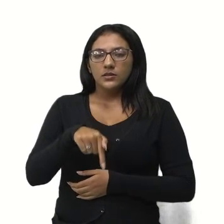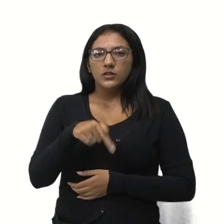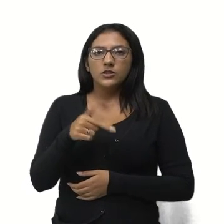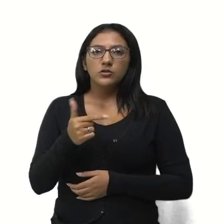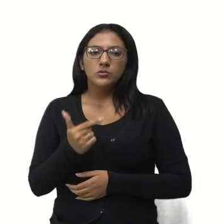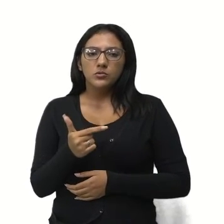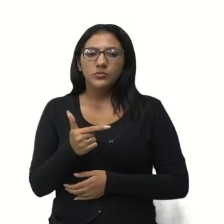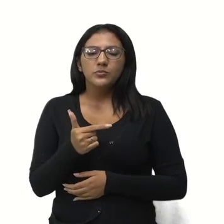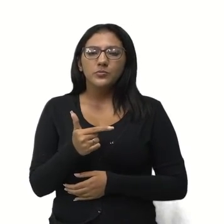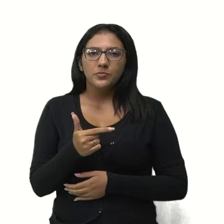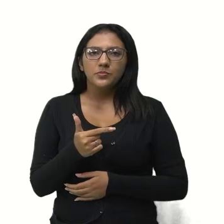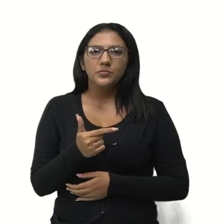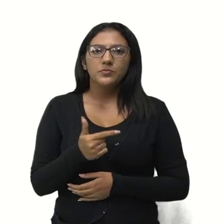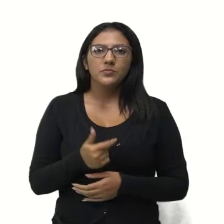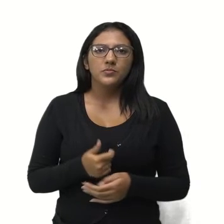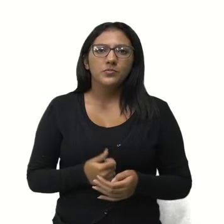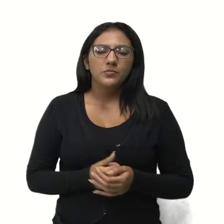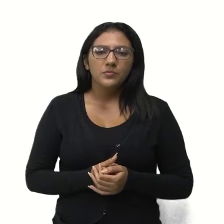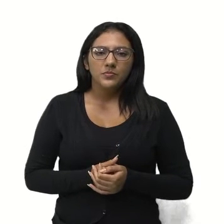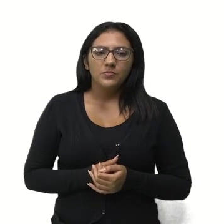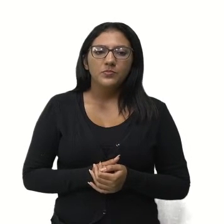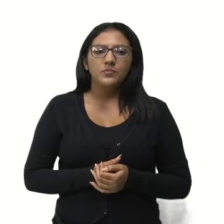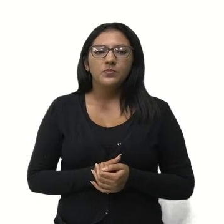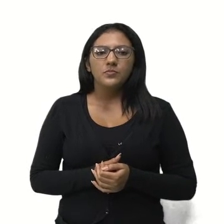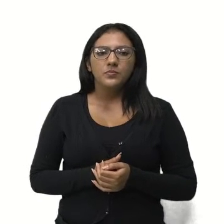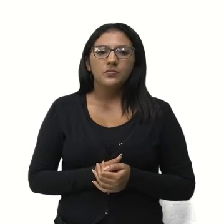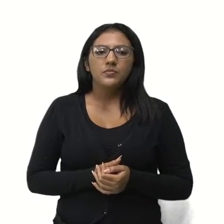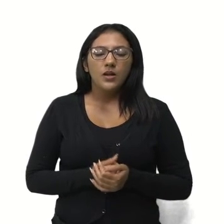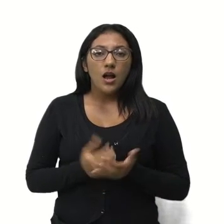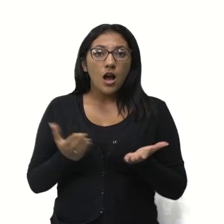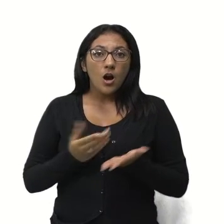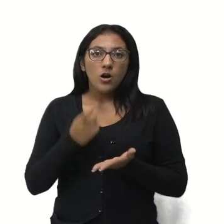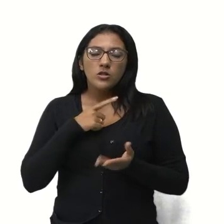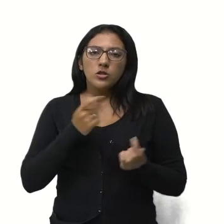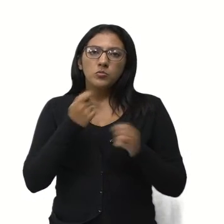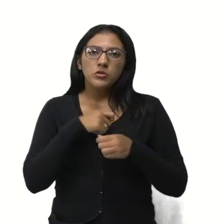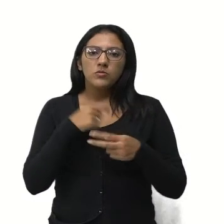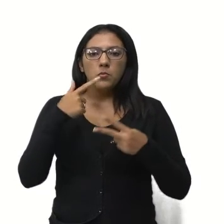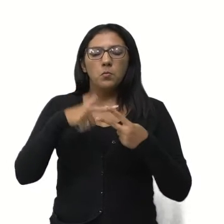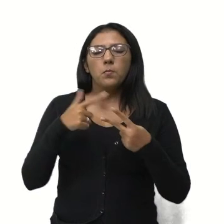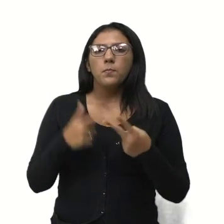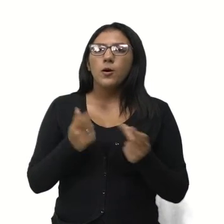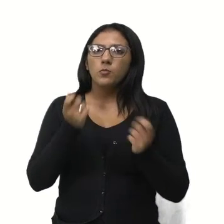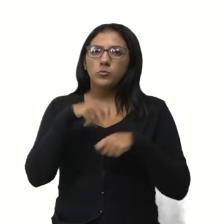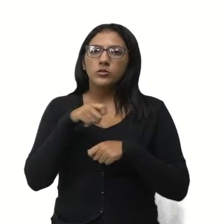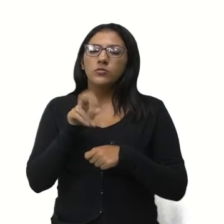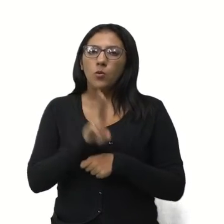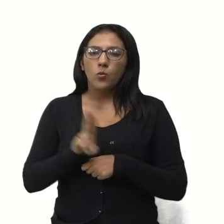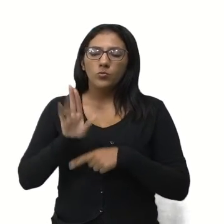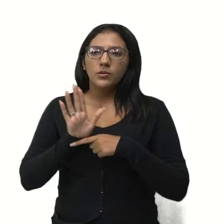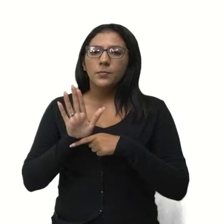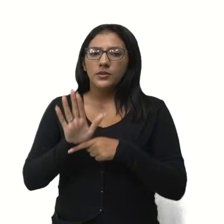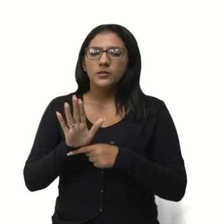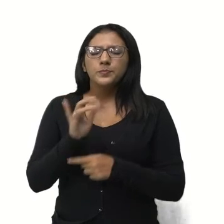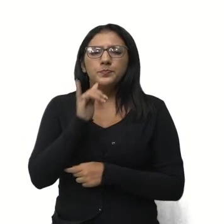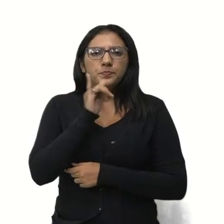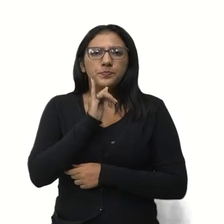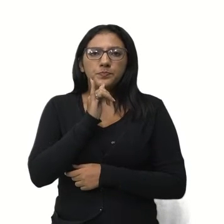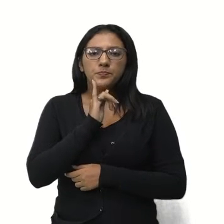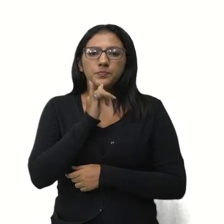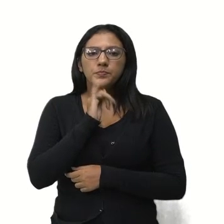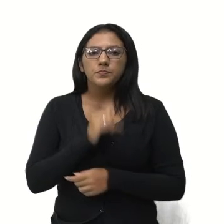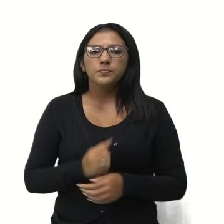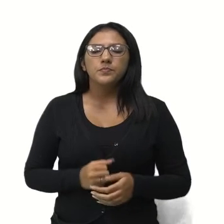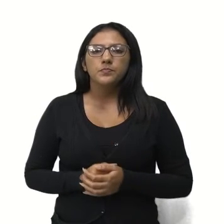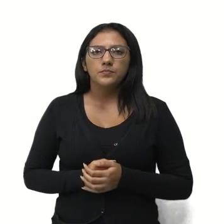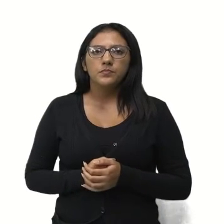0,72, tá? E aqui a gente tem duas maneiras de representar, tá? A gente pode dizer, então, que é